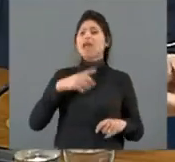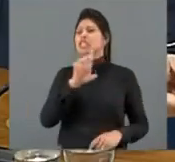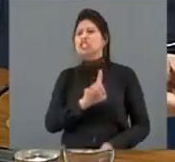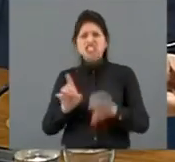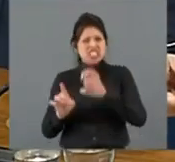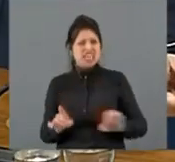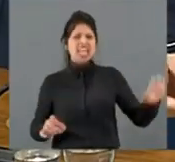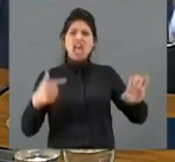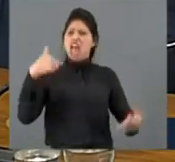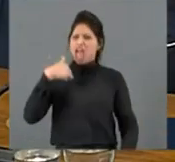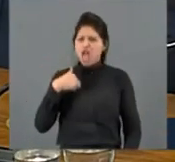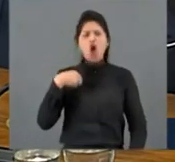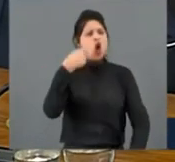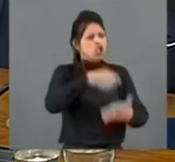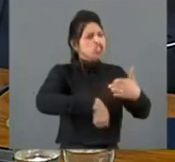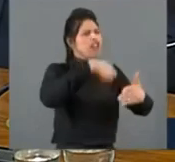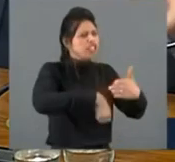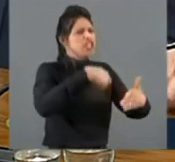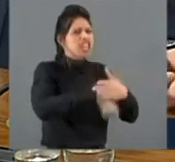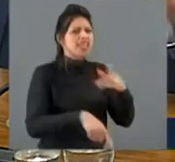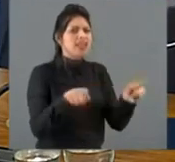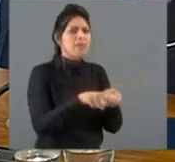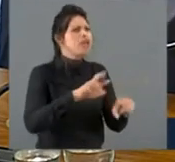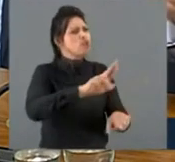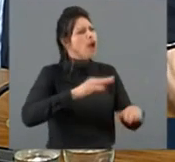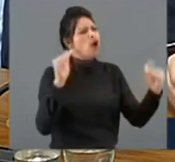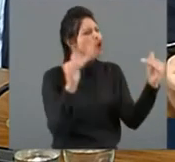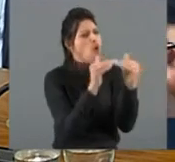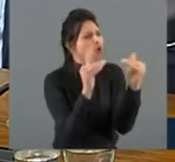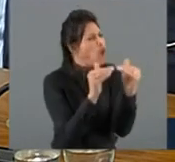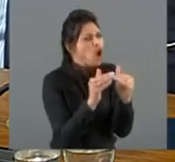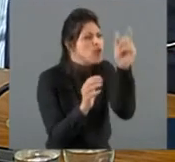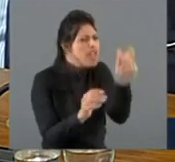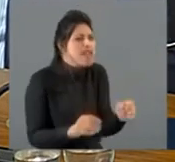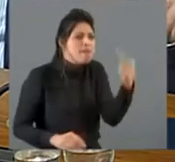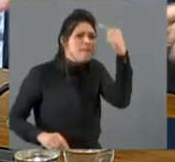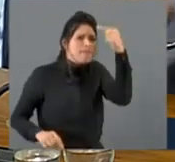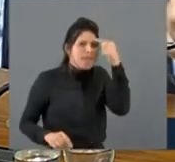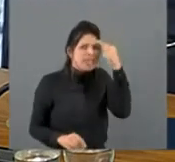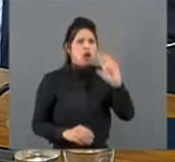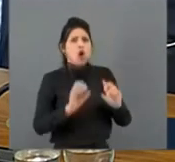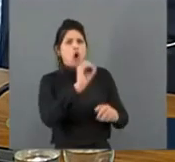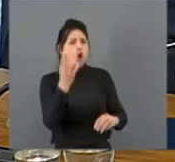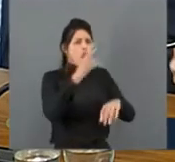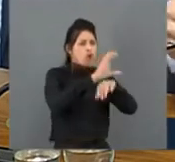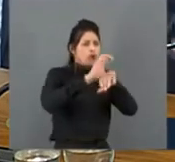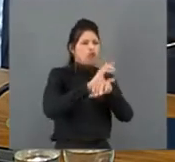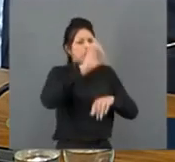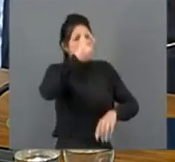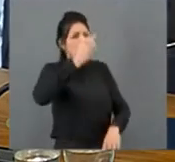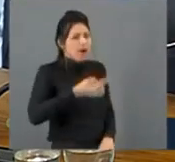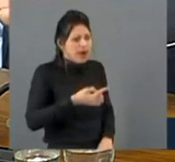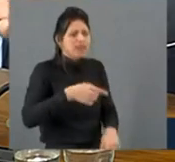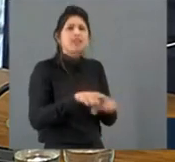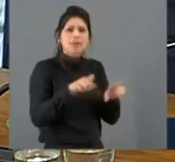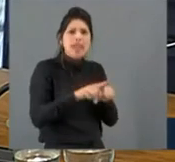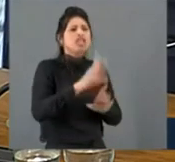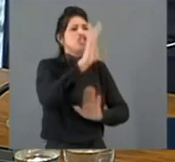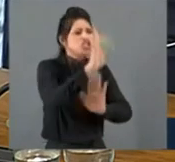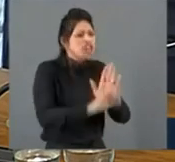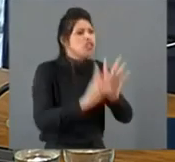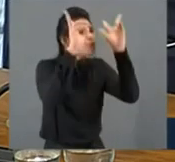eu os defenderia, não porque concordo com o que penso, com o que dizem, mas porque a Constituição assim estabelece e porque é direito